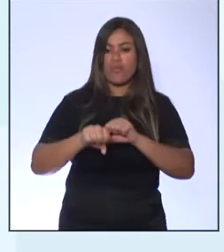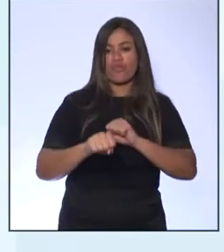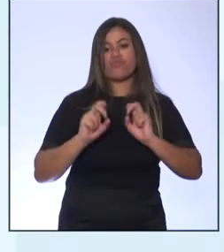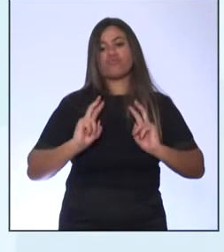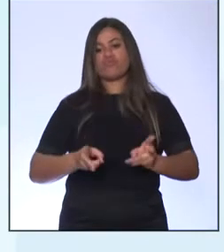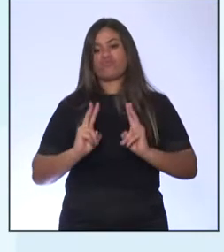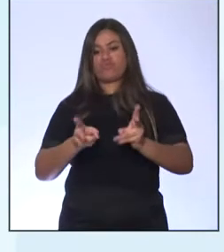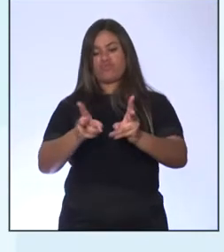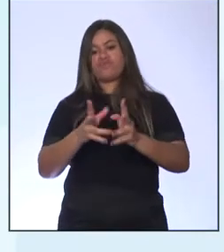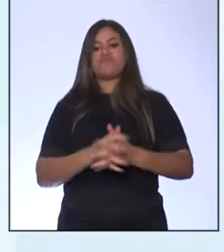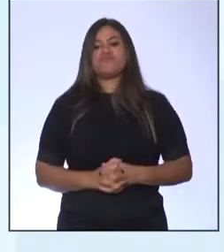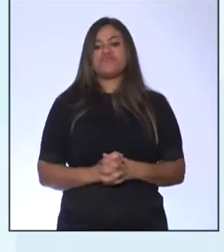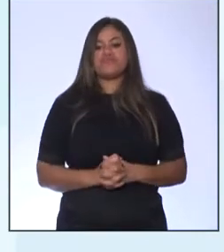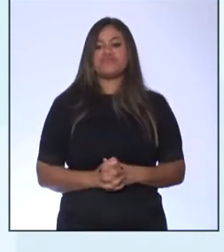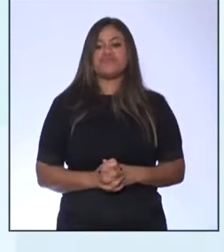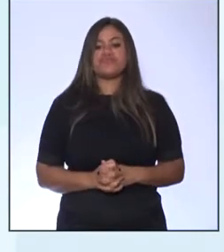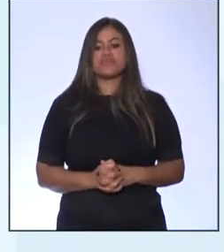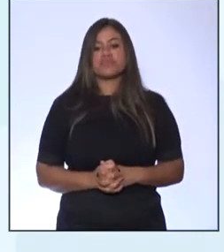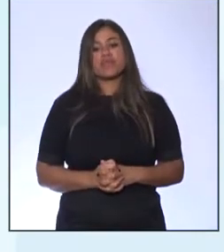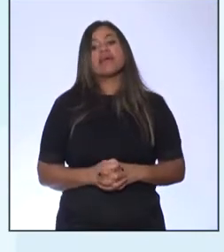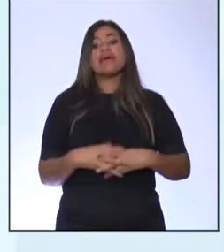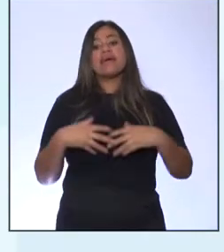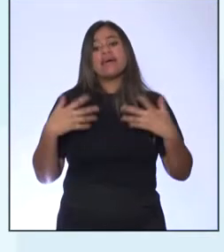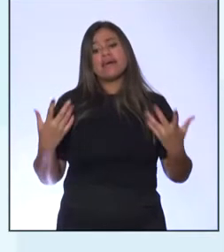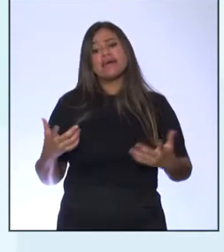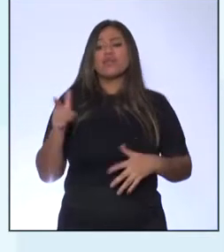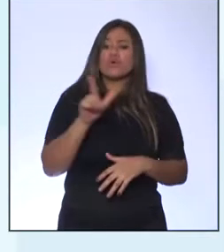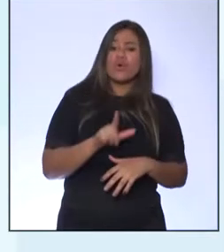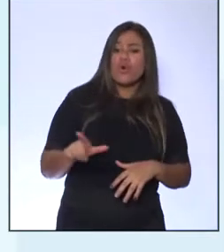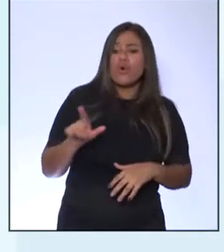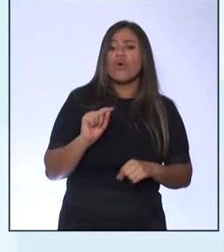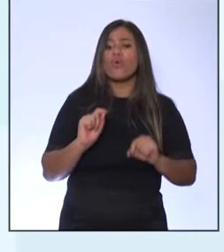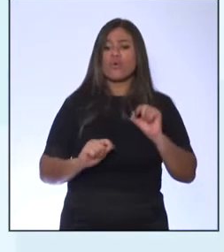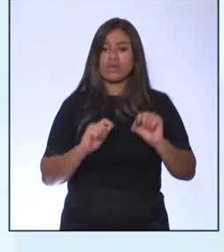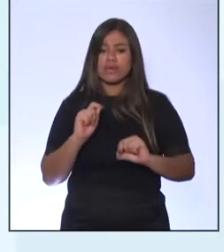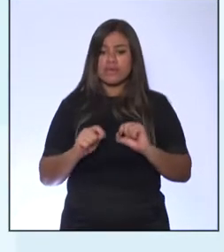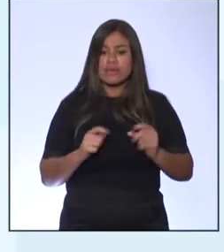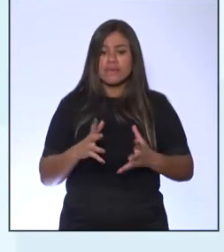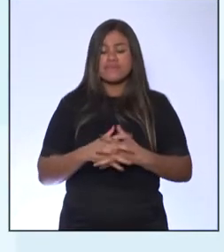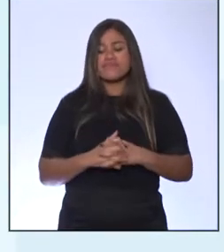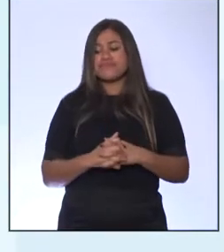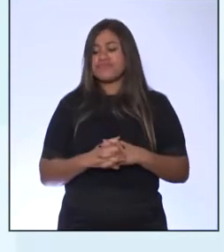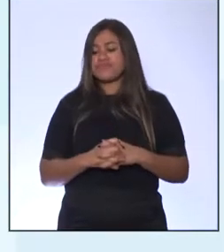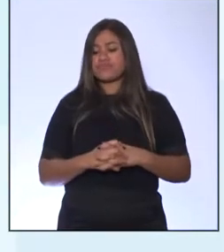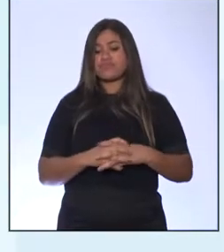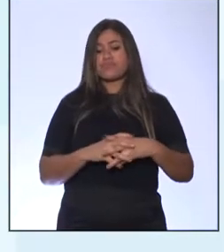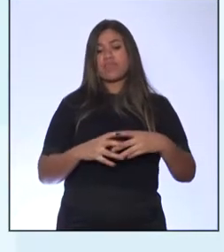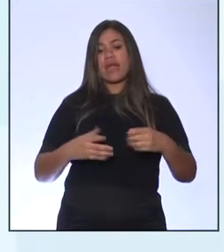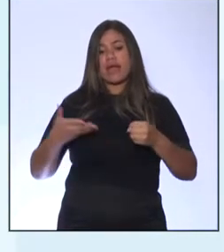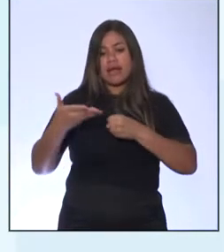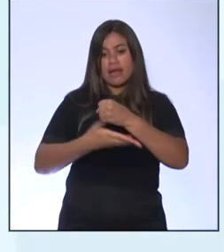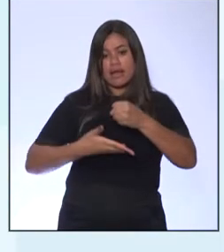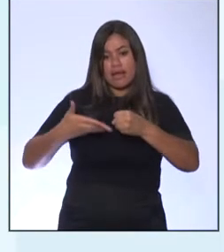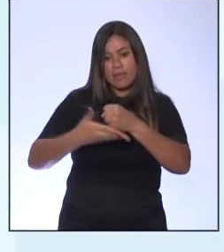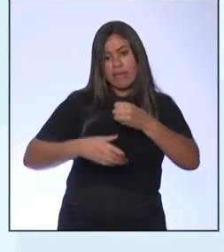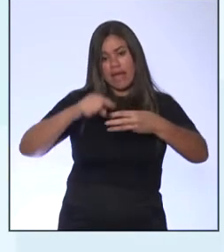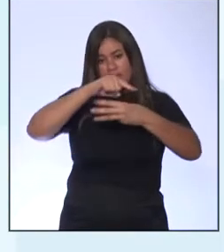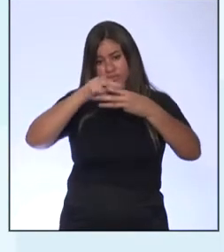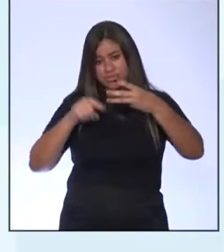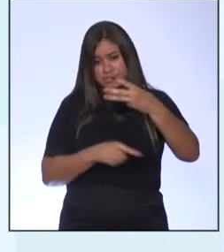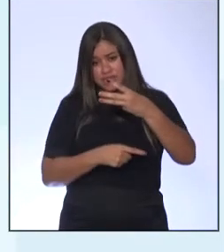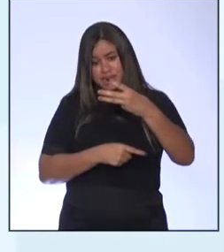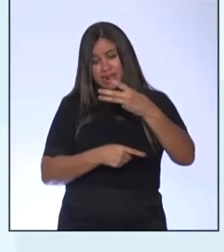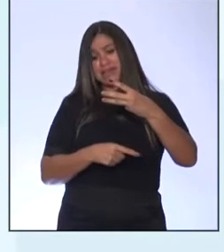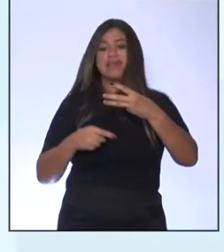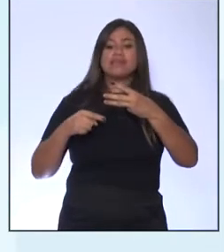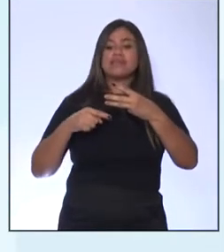continuada. Obviamente que a matriz dessas competências específicas, postas agora para a